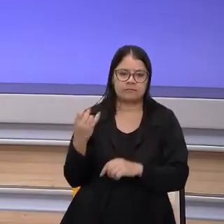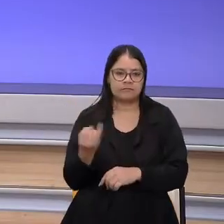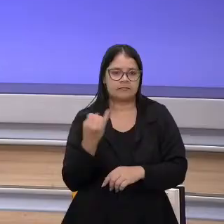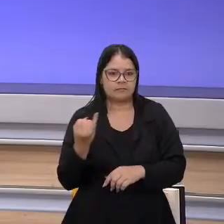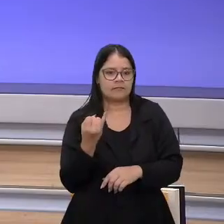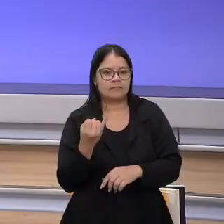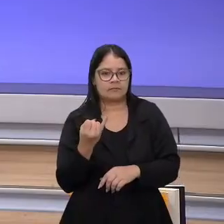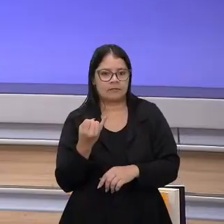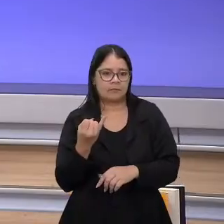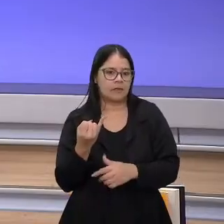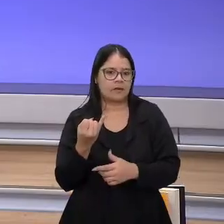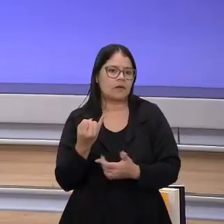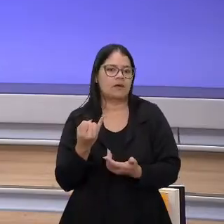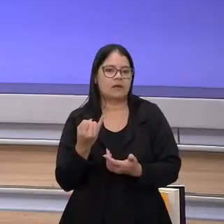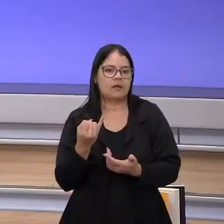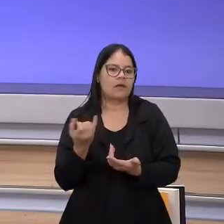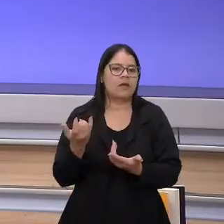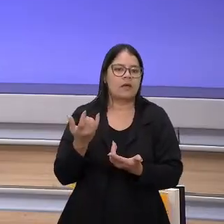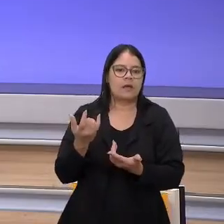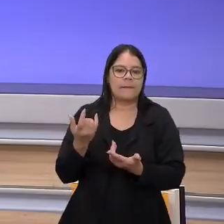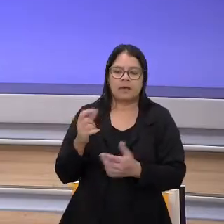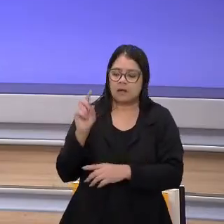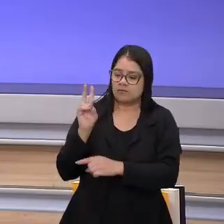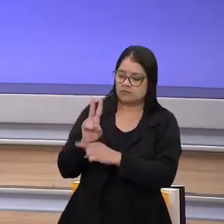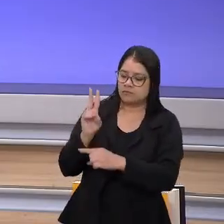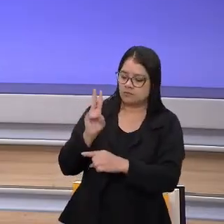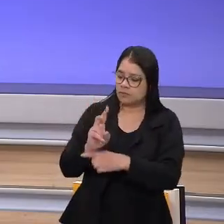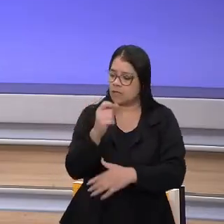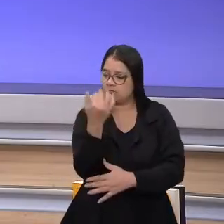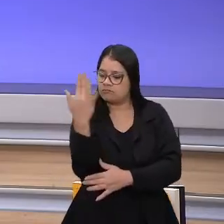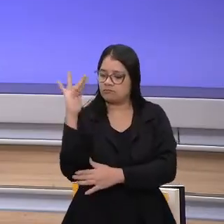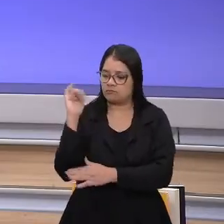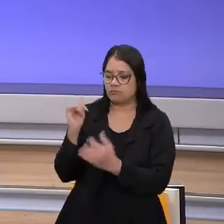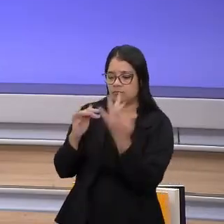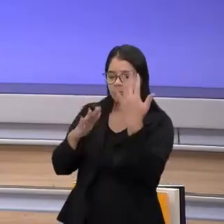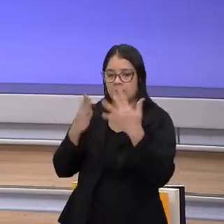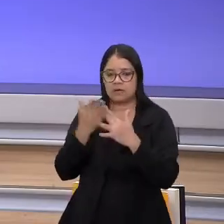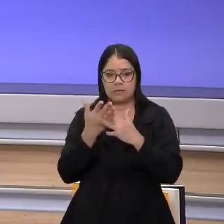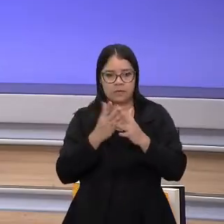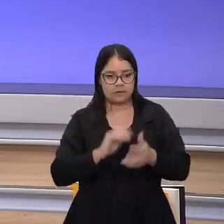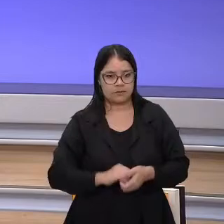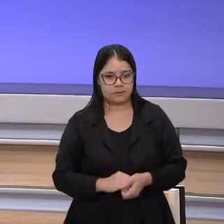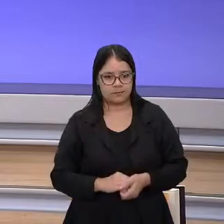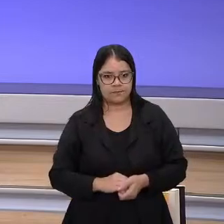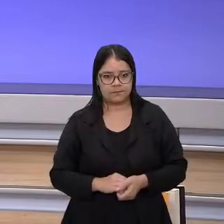de darmos o start para a preservação ambiental. É isso que nós temos que frisar.